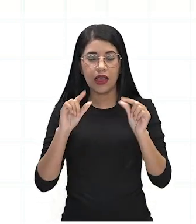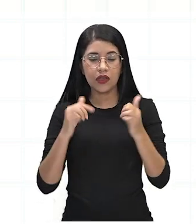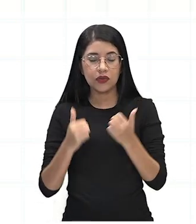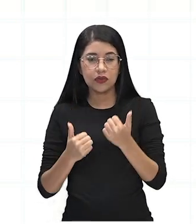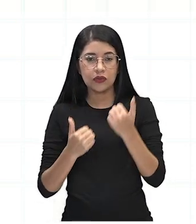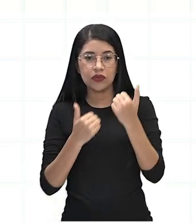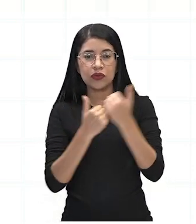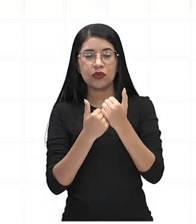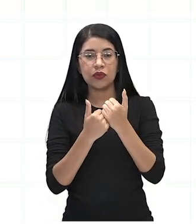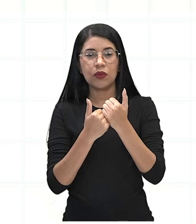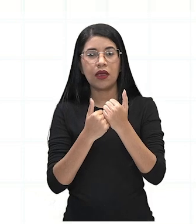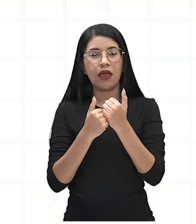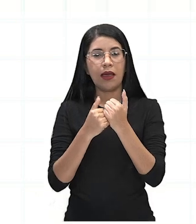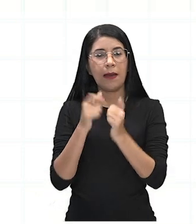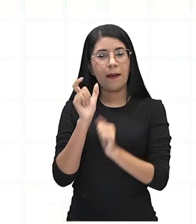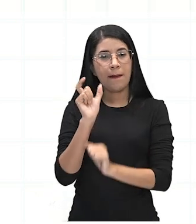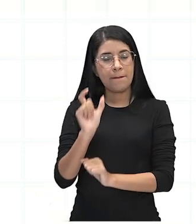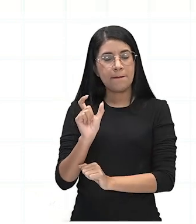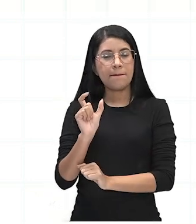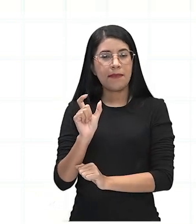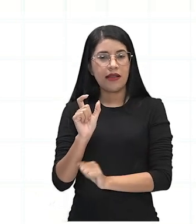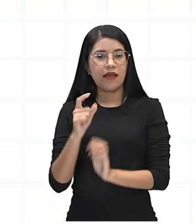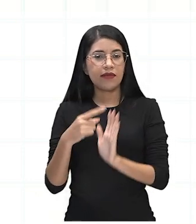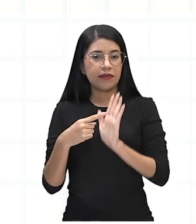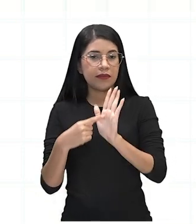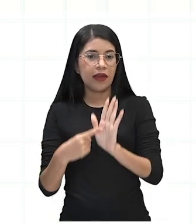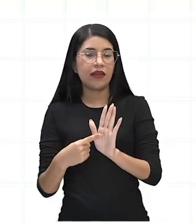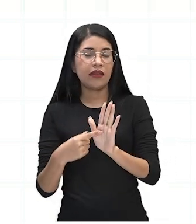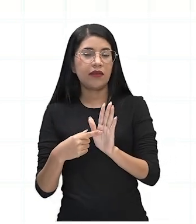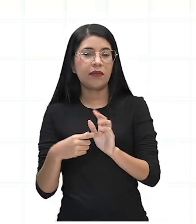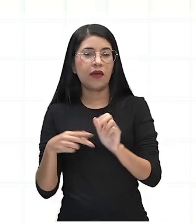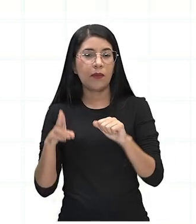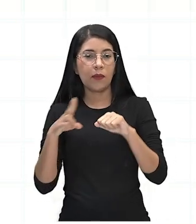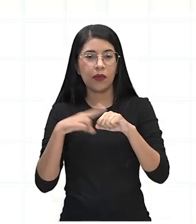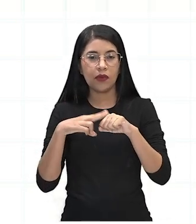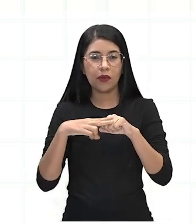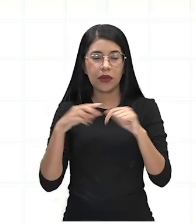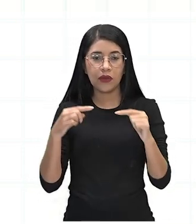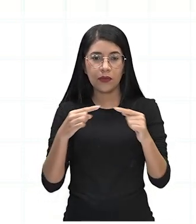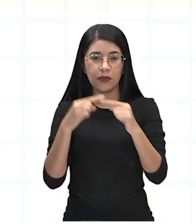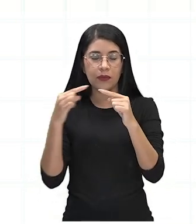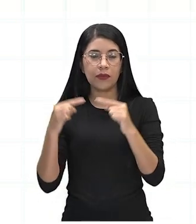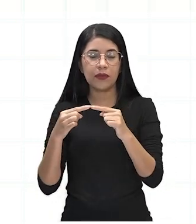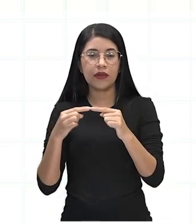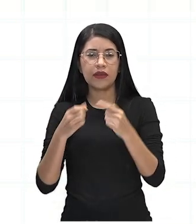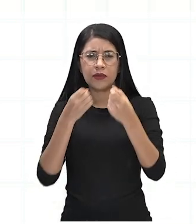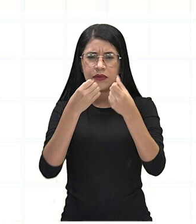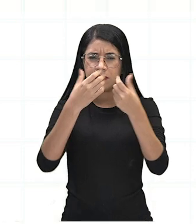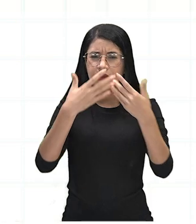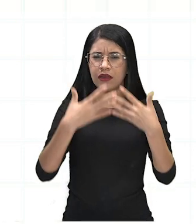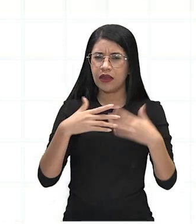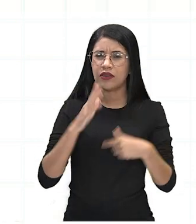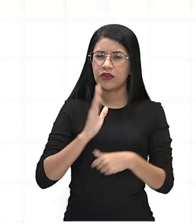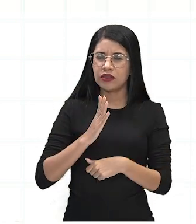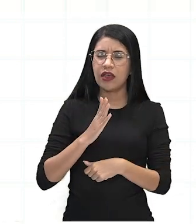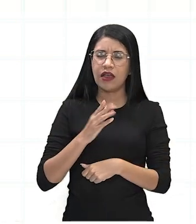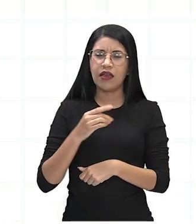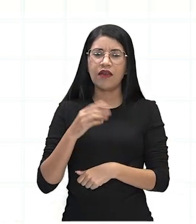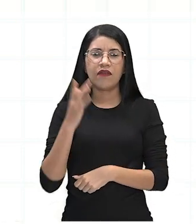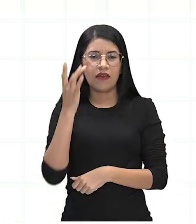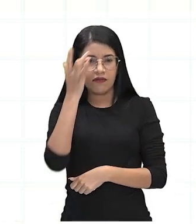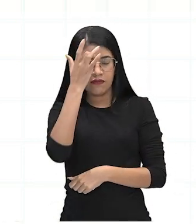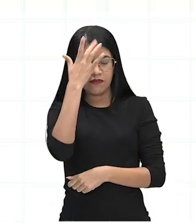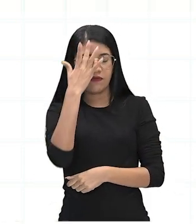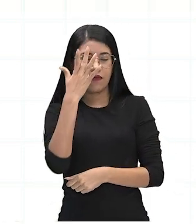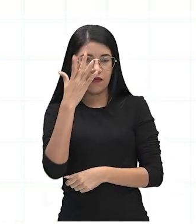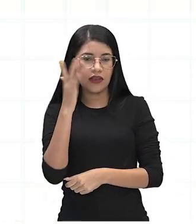termos em destaque pelo pronome pessoal adequado. Agora que eu expliquei para vocês, né? Acredito que ficou bem mais